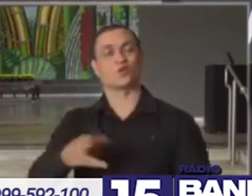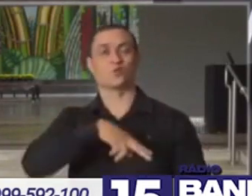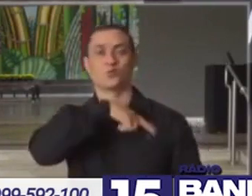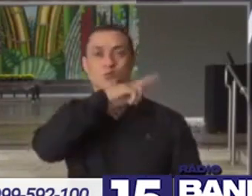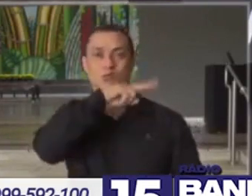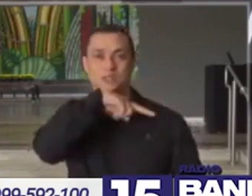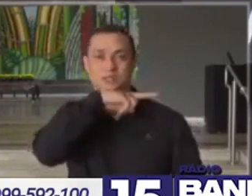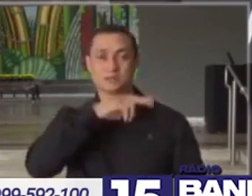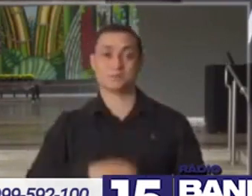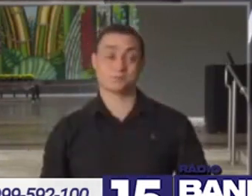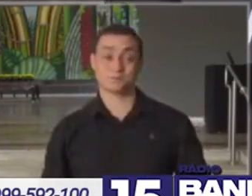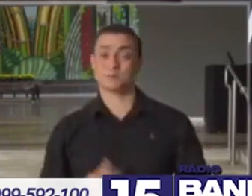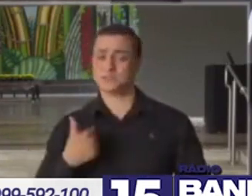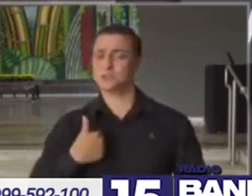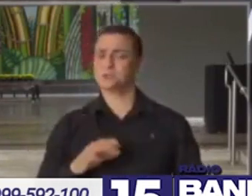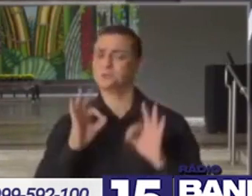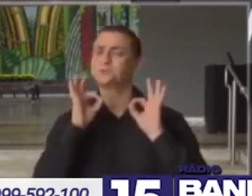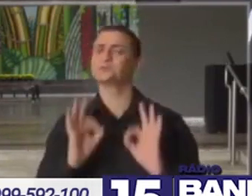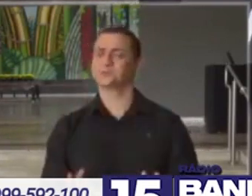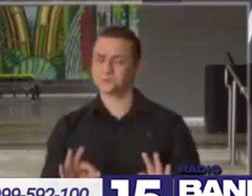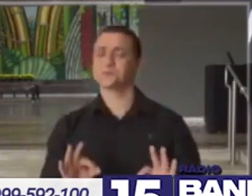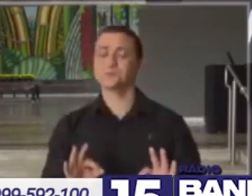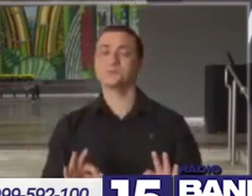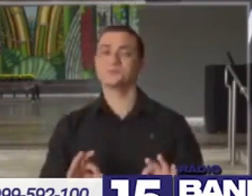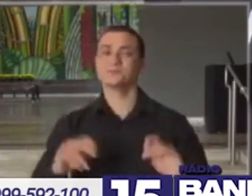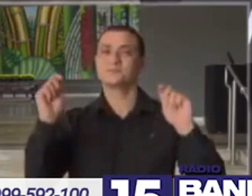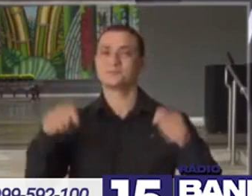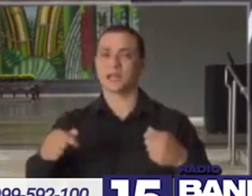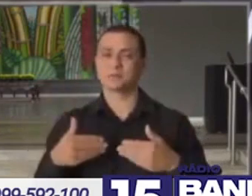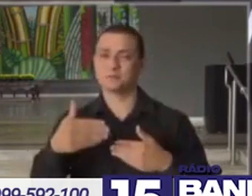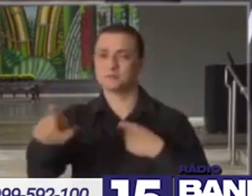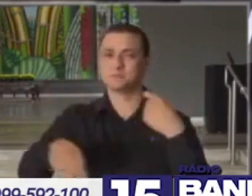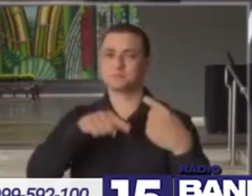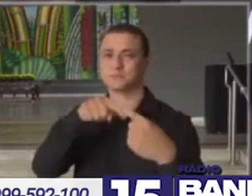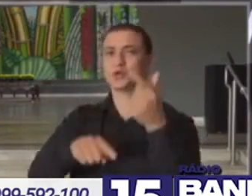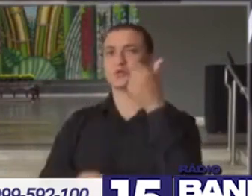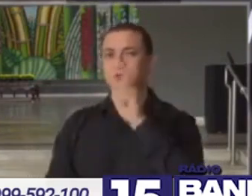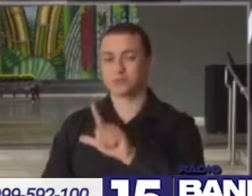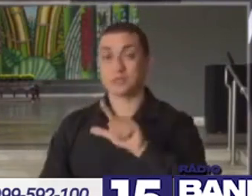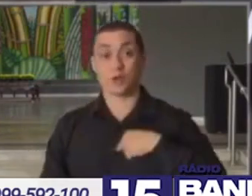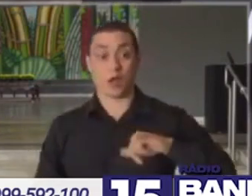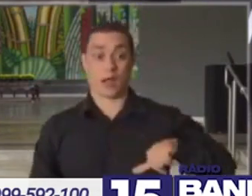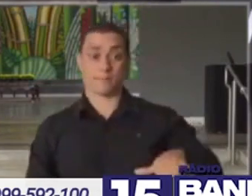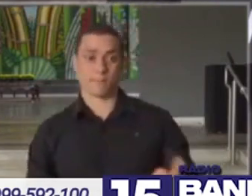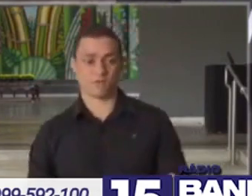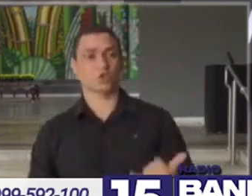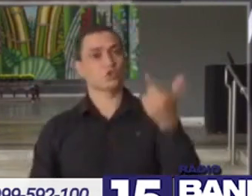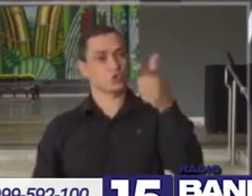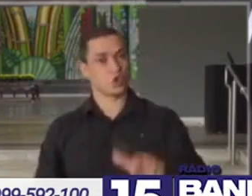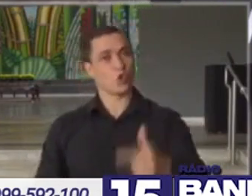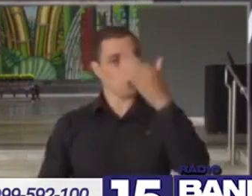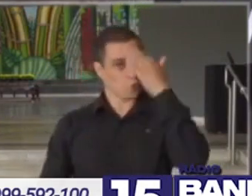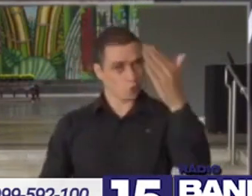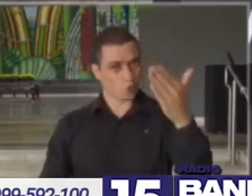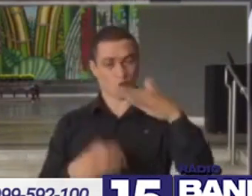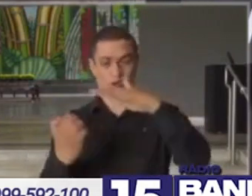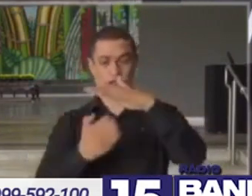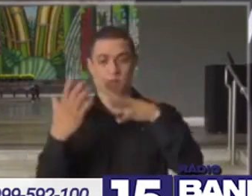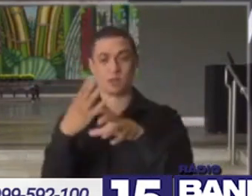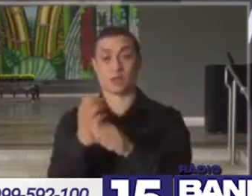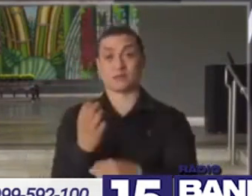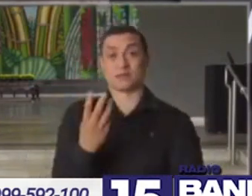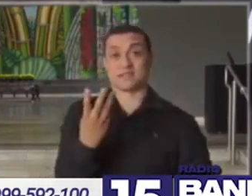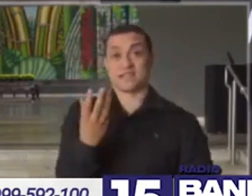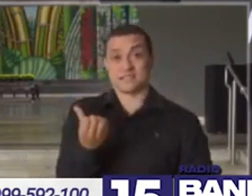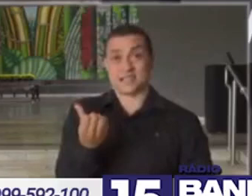milhões, ultrapassamos, fomos a 162 milhões e agora um outro compromisso de chegarmos à meta de 180 milhões para